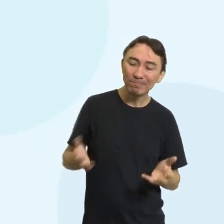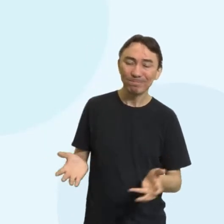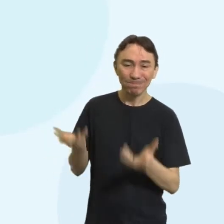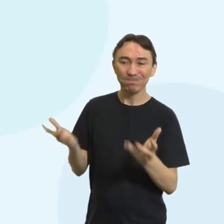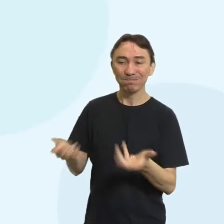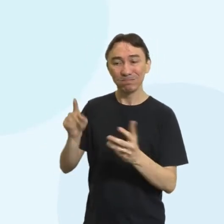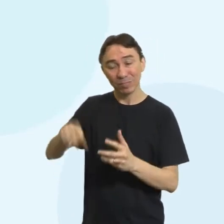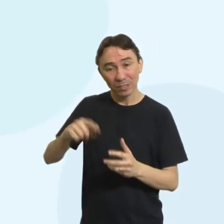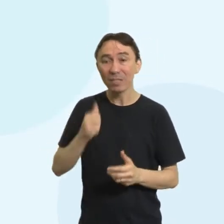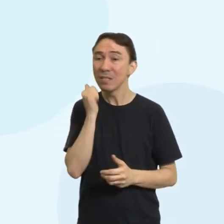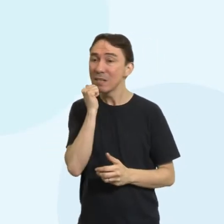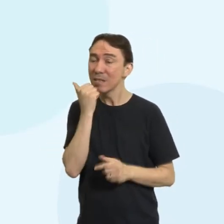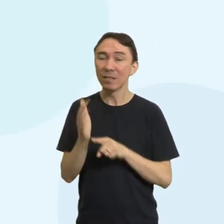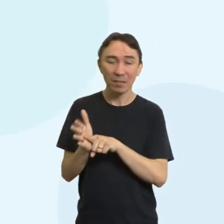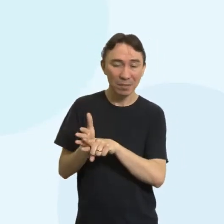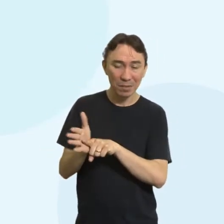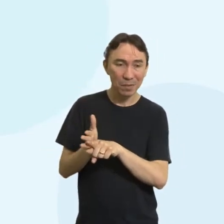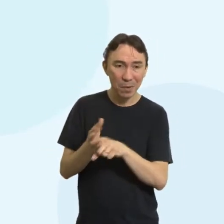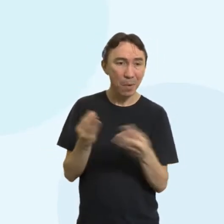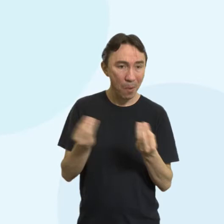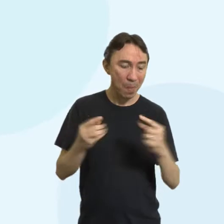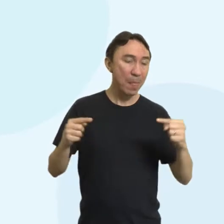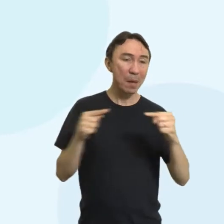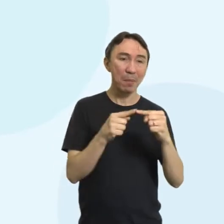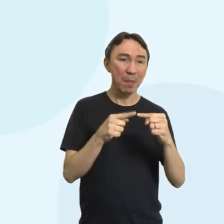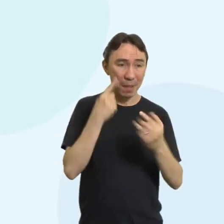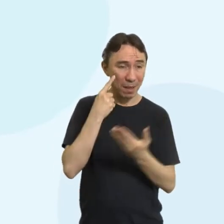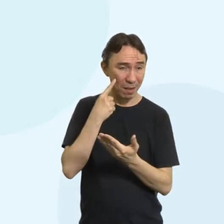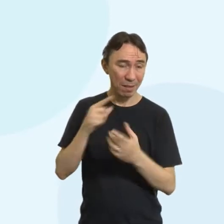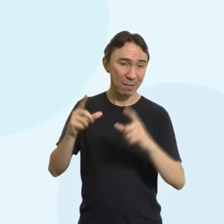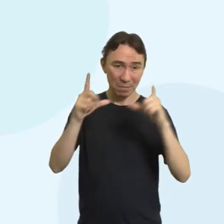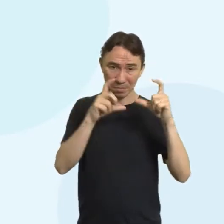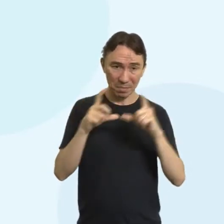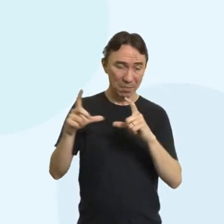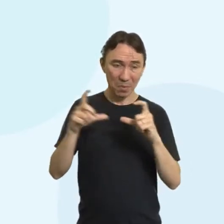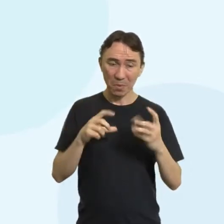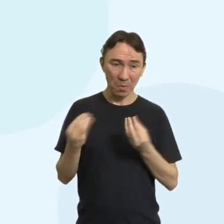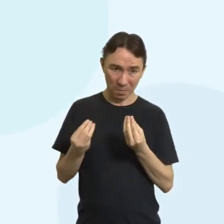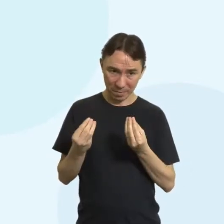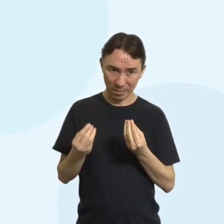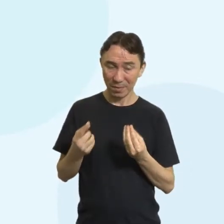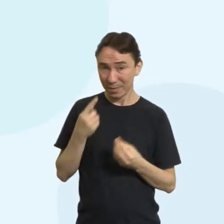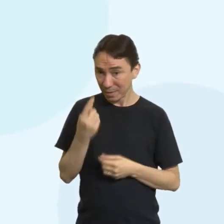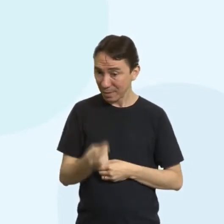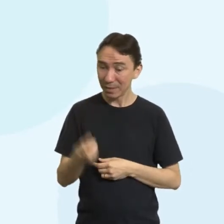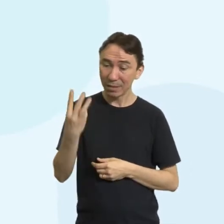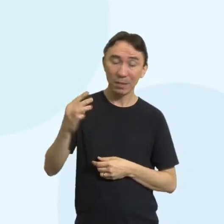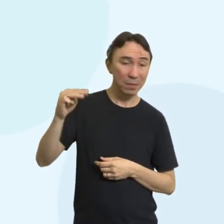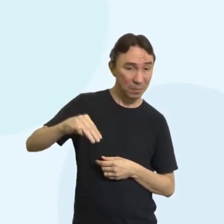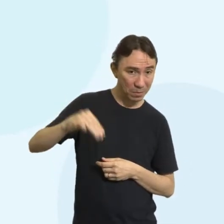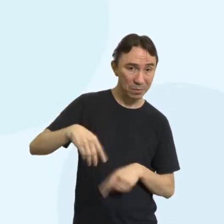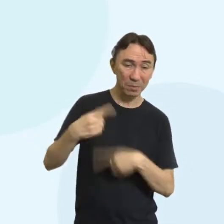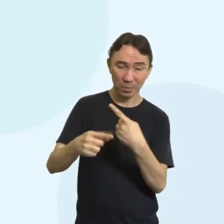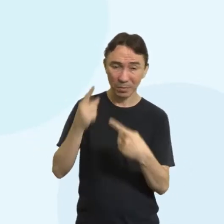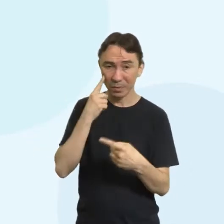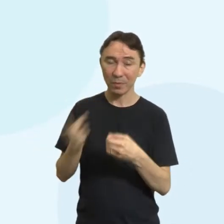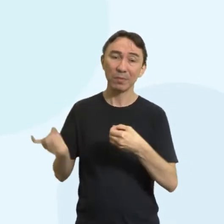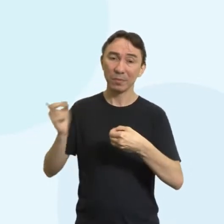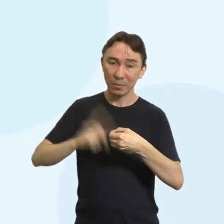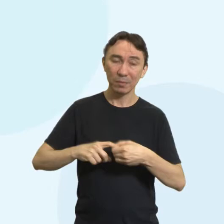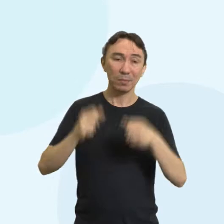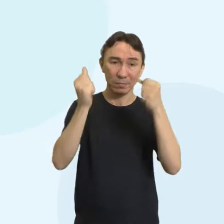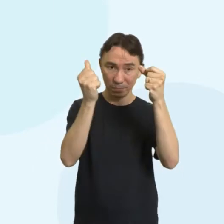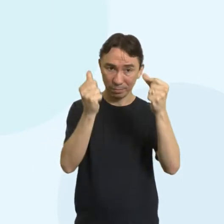imagens a seguir. Para isso, eu vou dar 3 minutinhos com as imagens na tela e a professora Marli volta para falar um pouquinho do que vocês